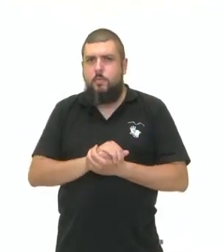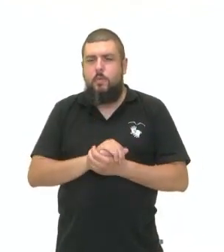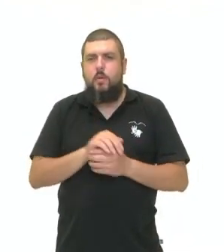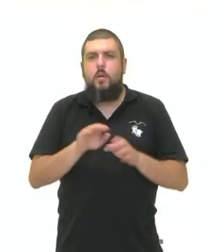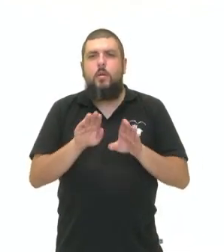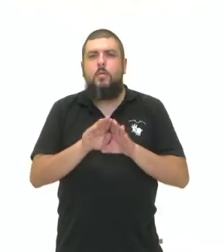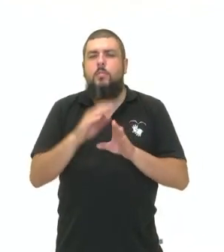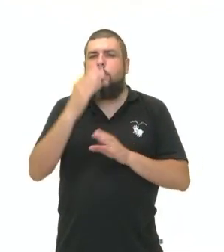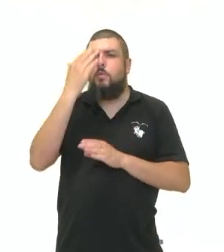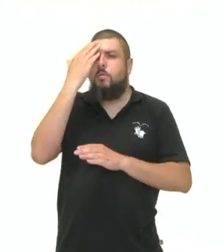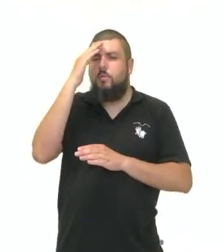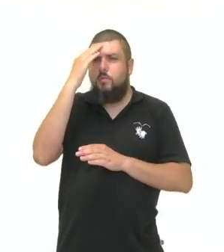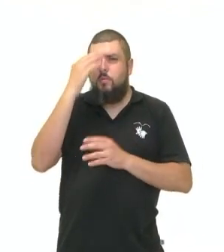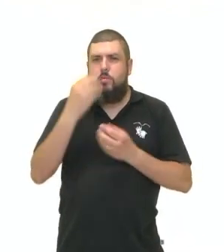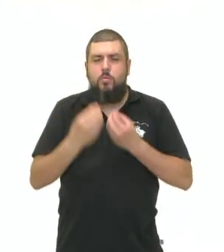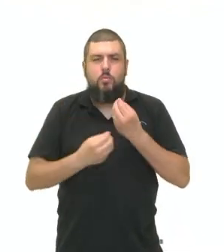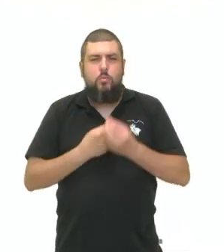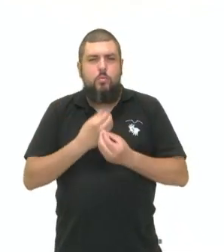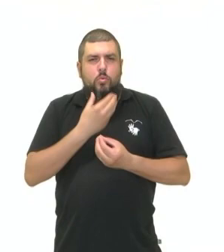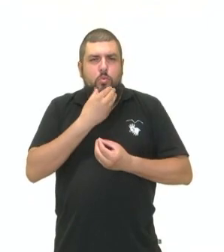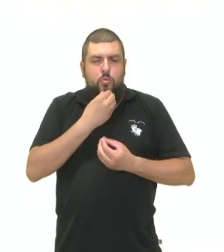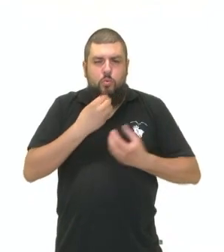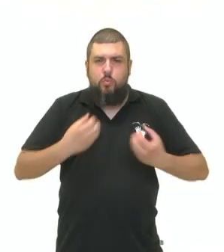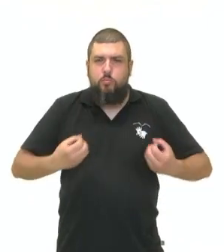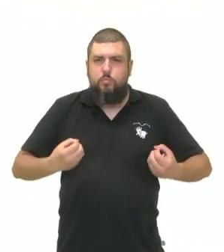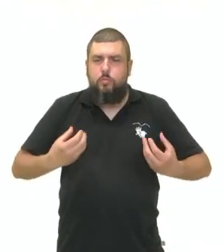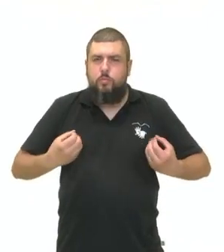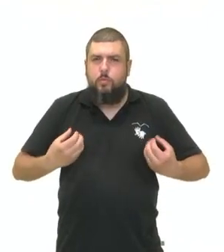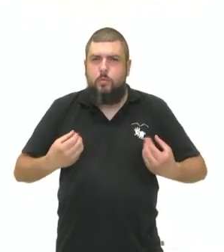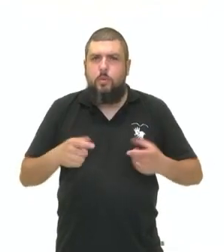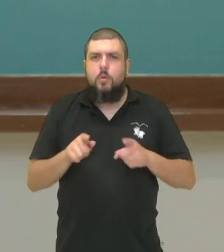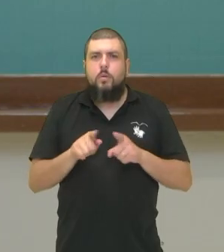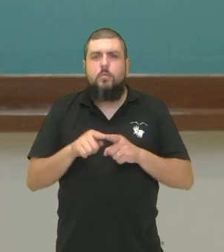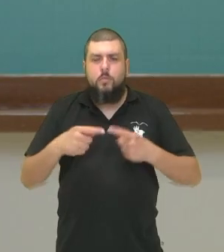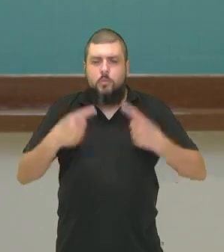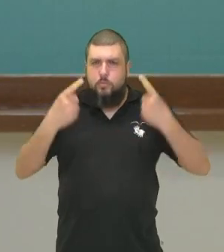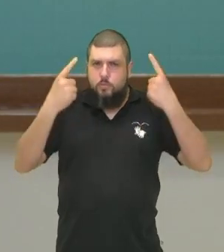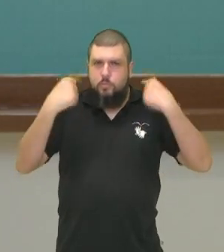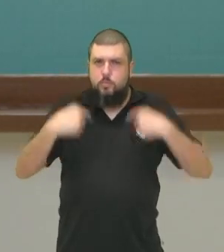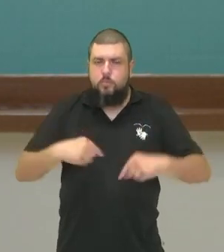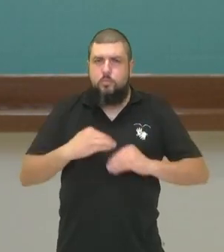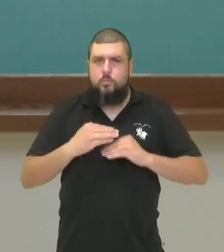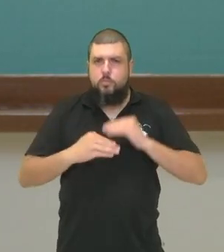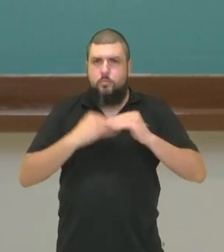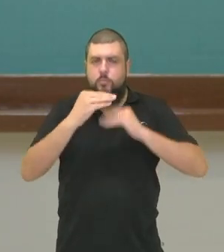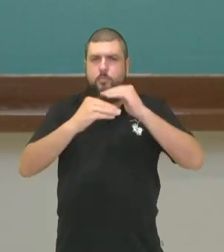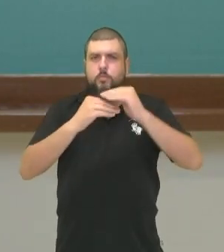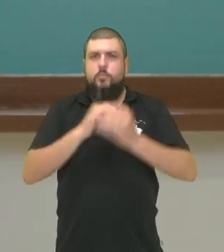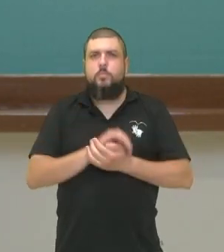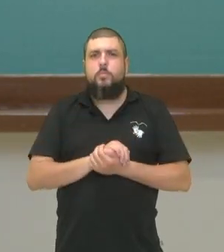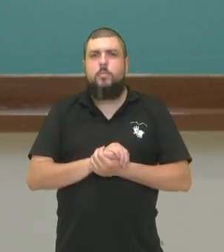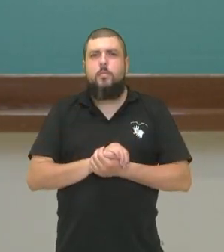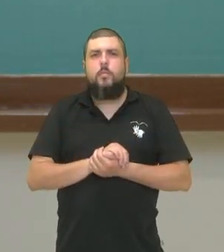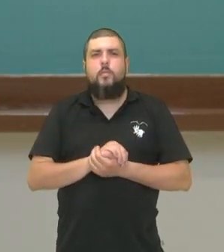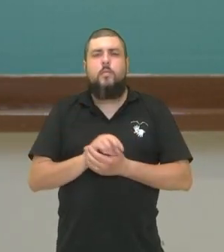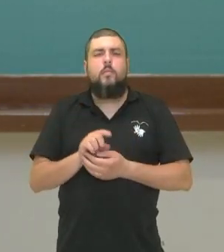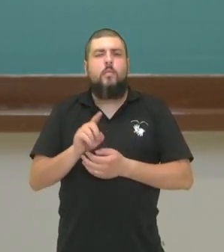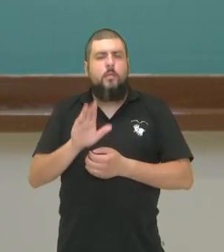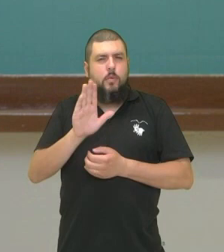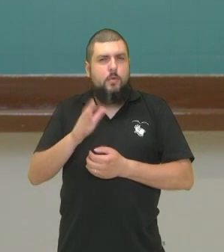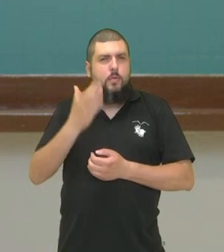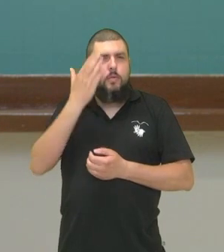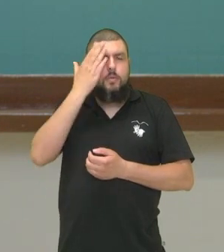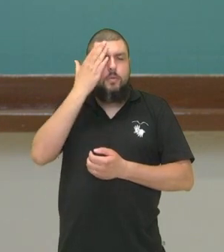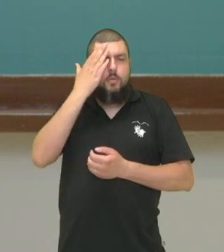hormonais masculinas com o funcionamento e desenvolvimento do corpo humano. Você já sabe, né? Como que é